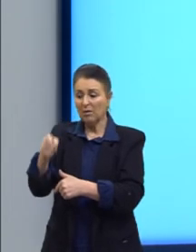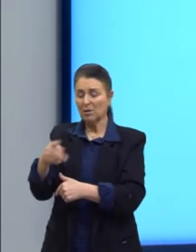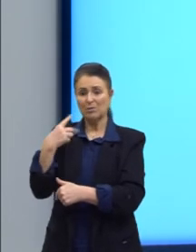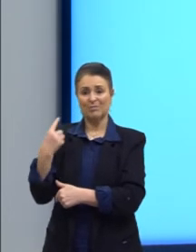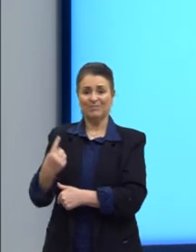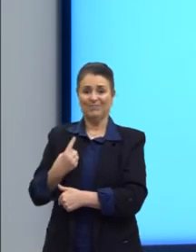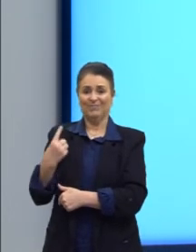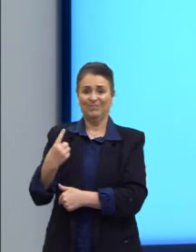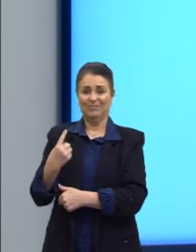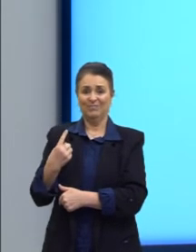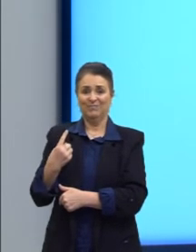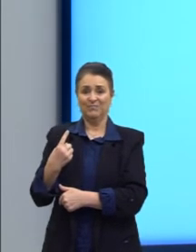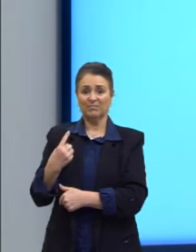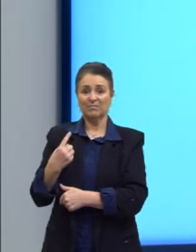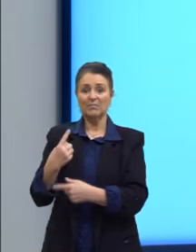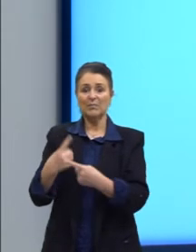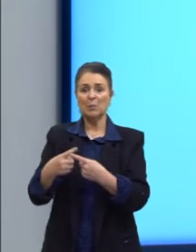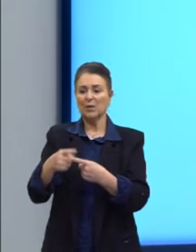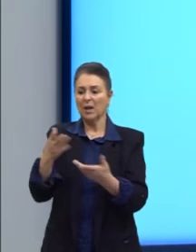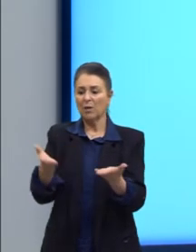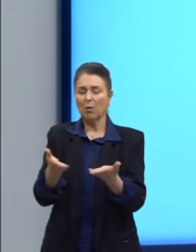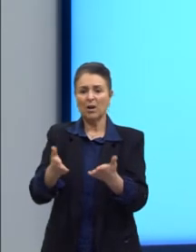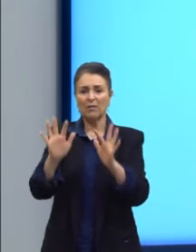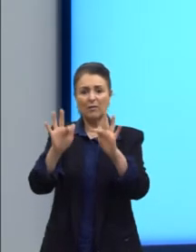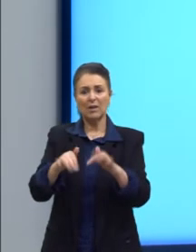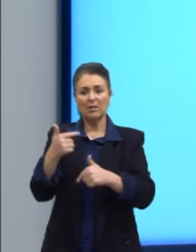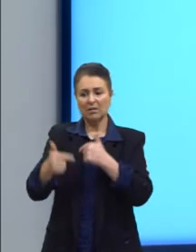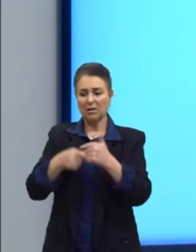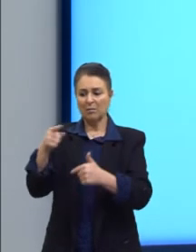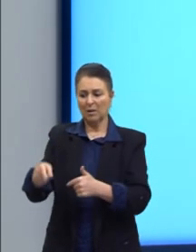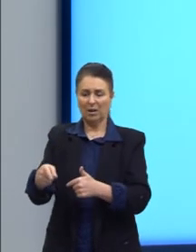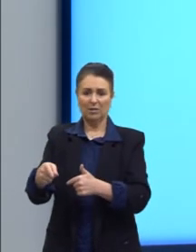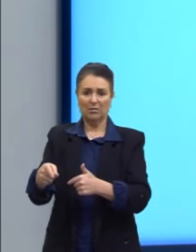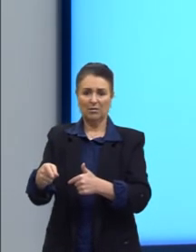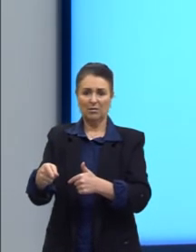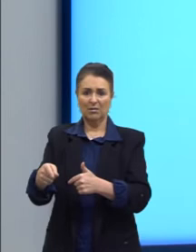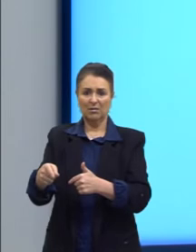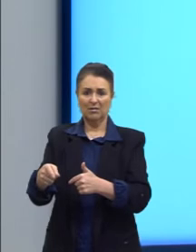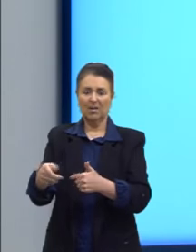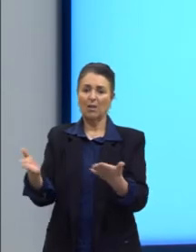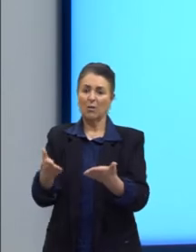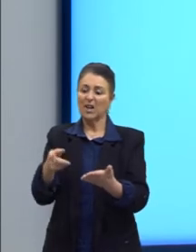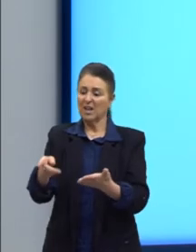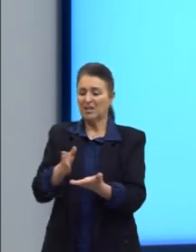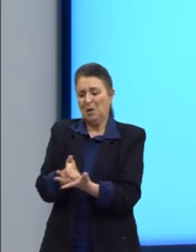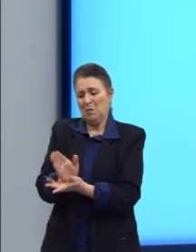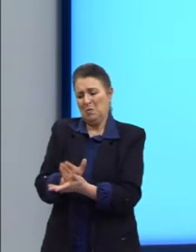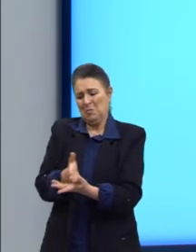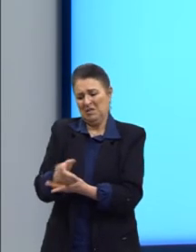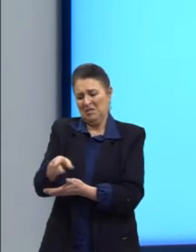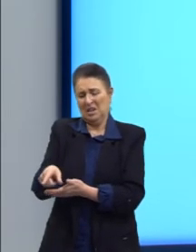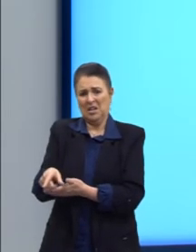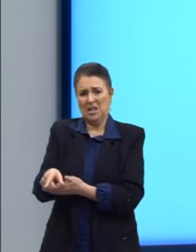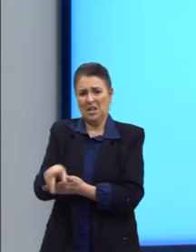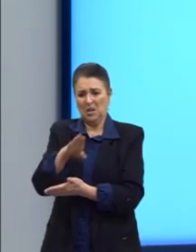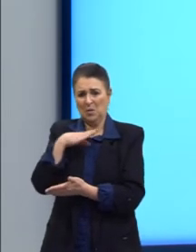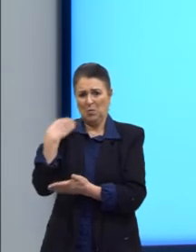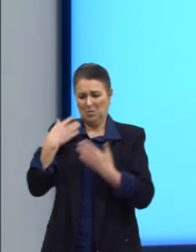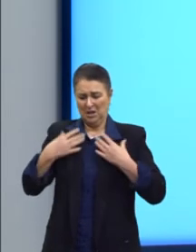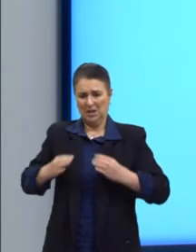mais lá repetindo o seu dia a dia passa ser um atrapalho na e esse